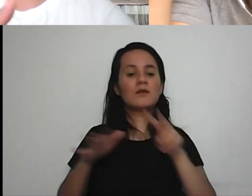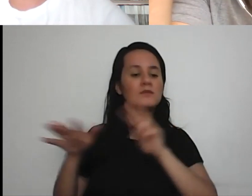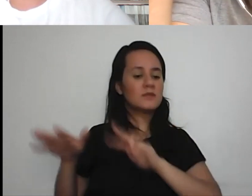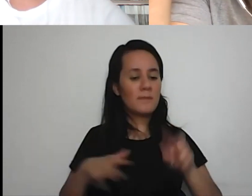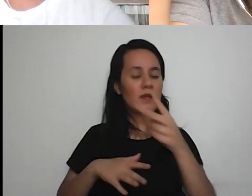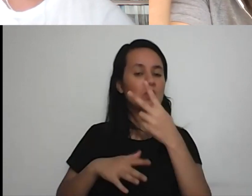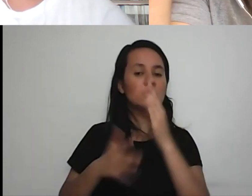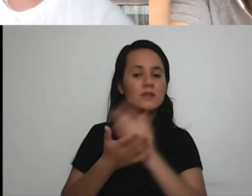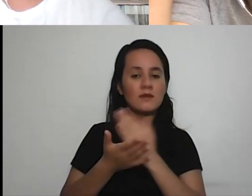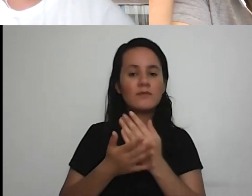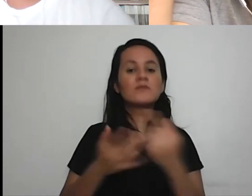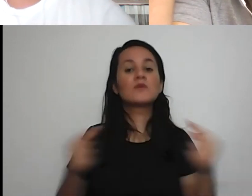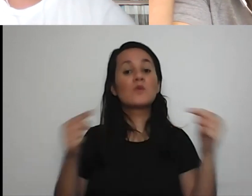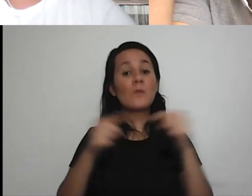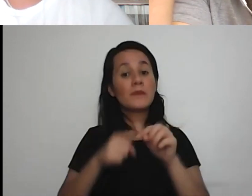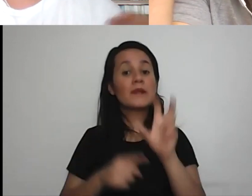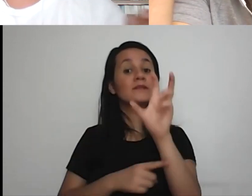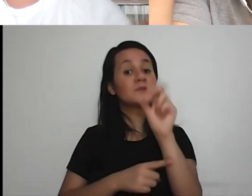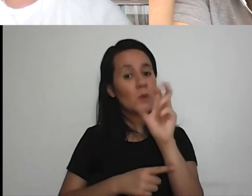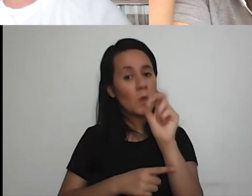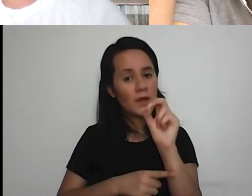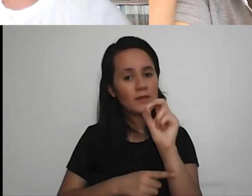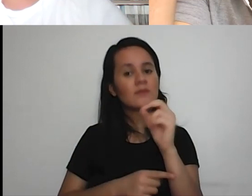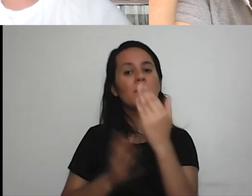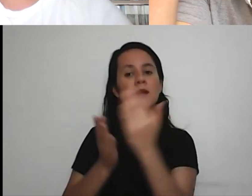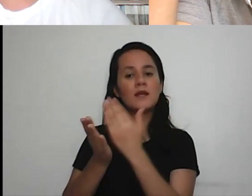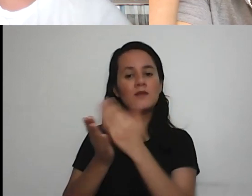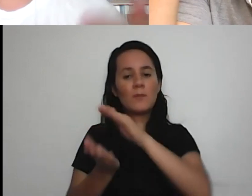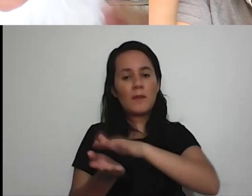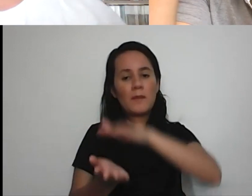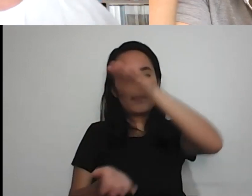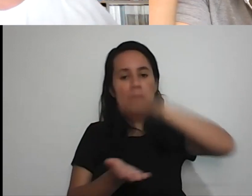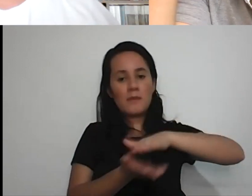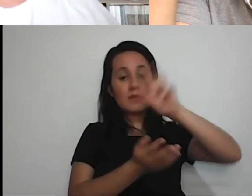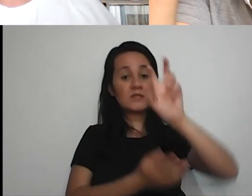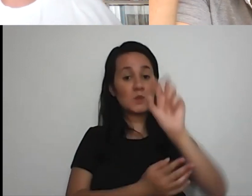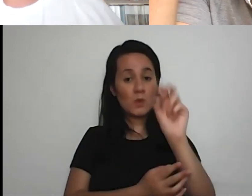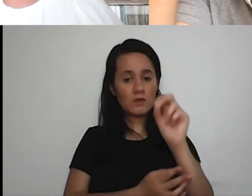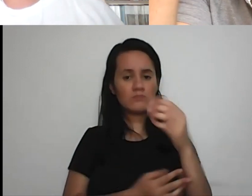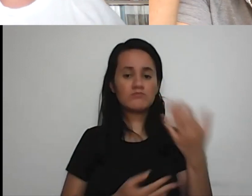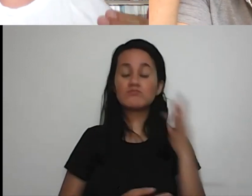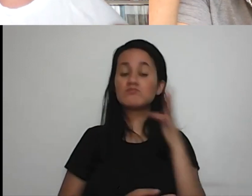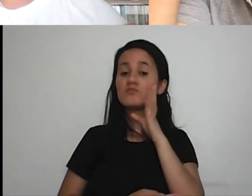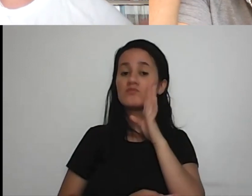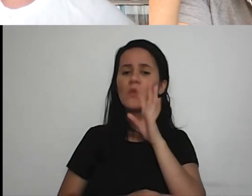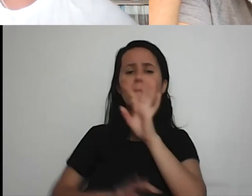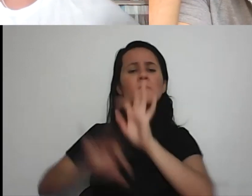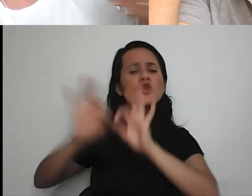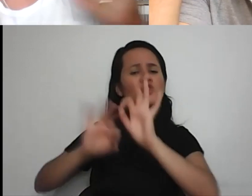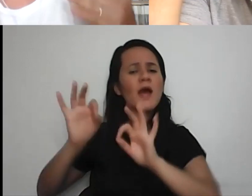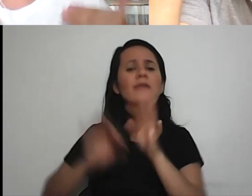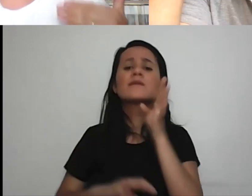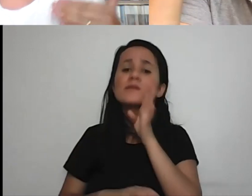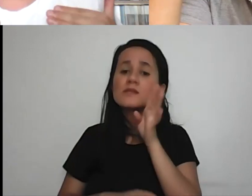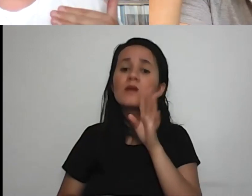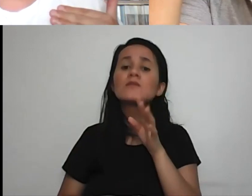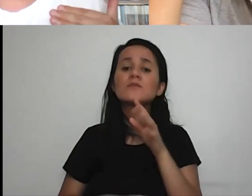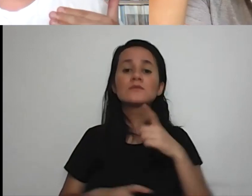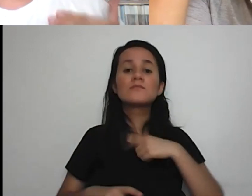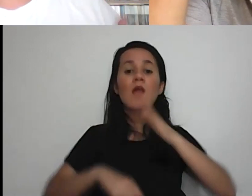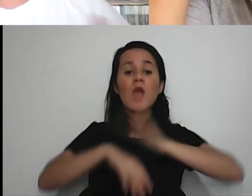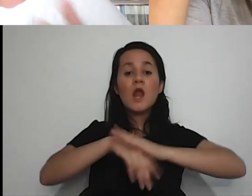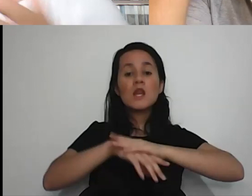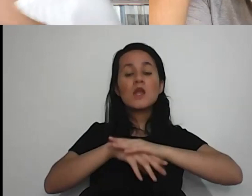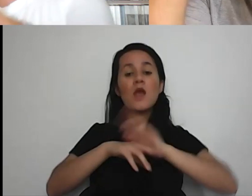dos 50 exemplares, e cuidando, né? Eu acho um projeto muito interessante, mas ele cuida de uma etapa da vida do